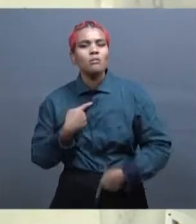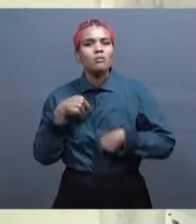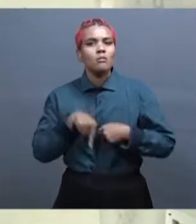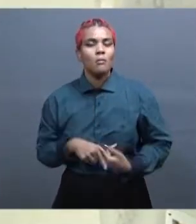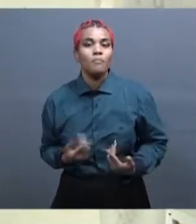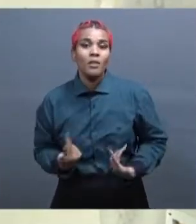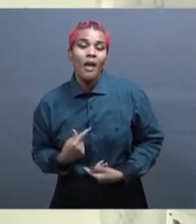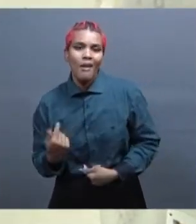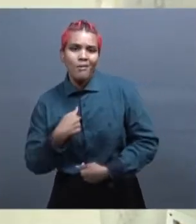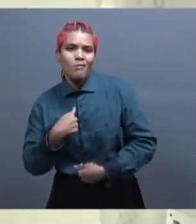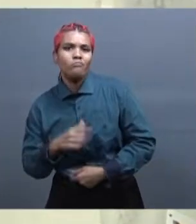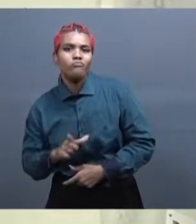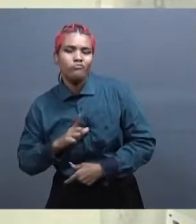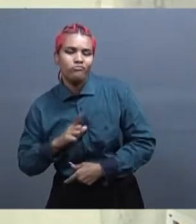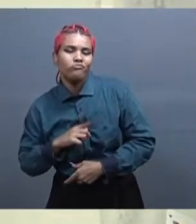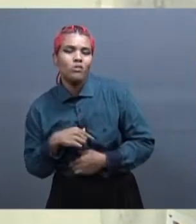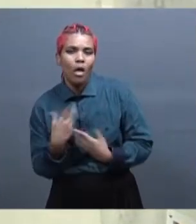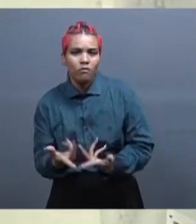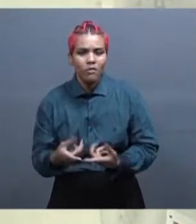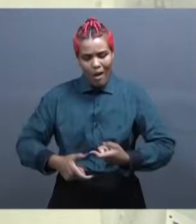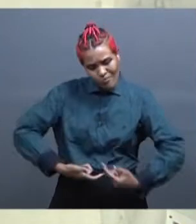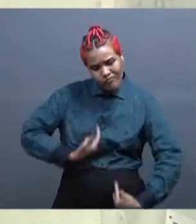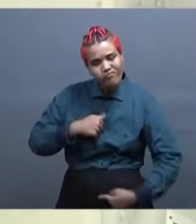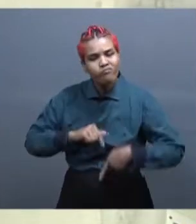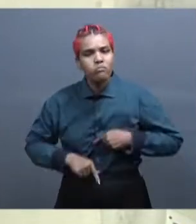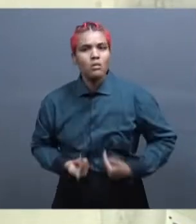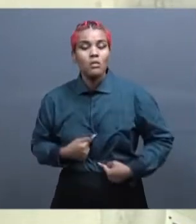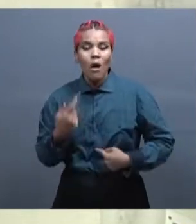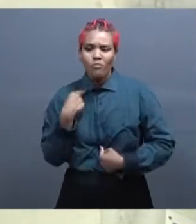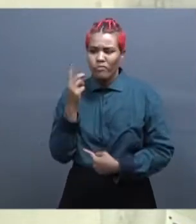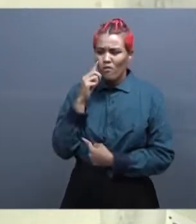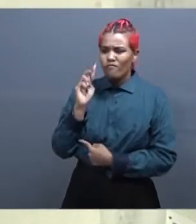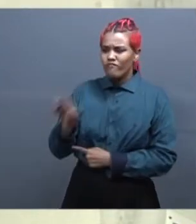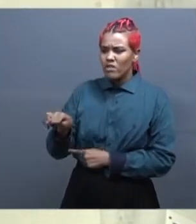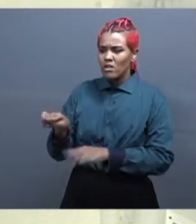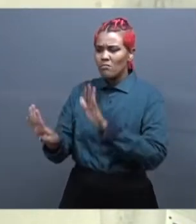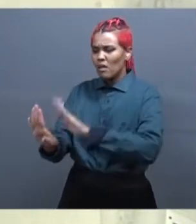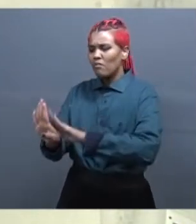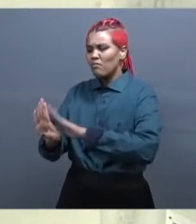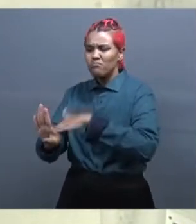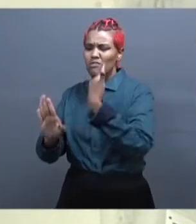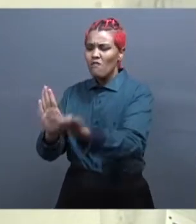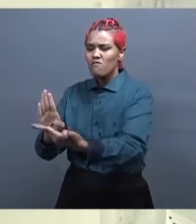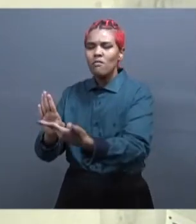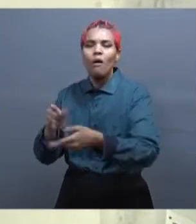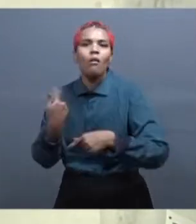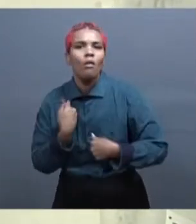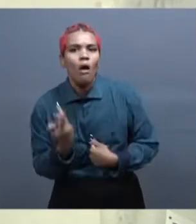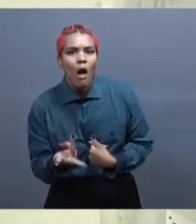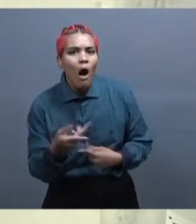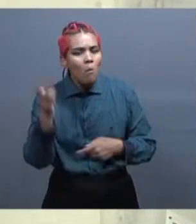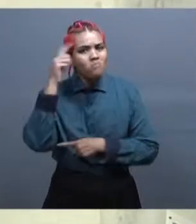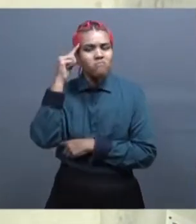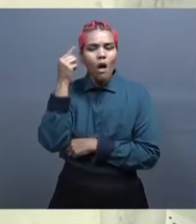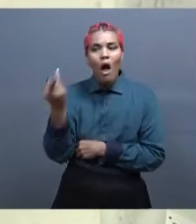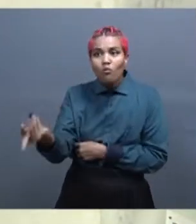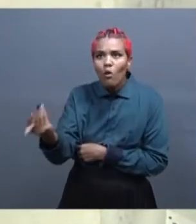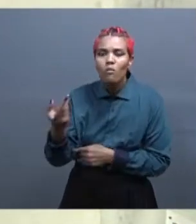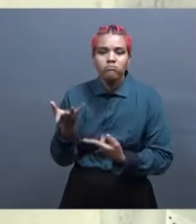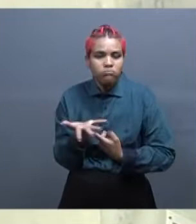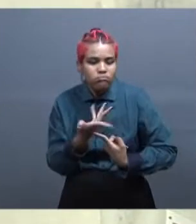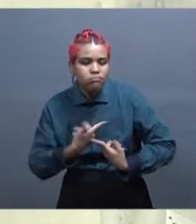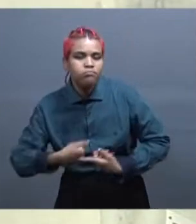ano para o hospital e tudo e tive do outro lado e aí eu pensei em usar minha arte como